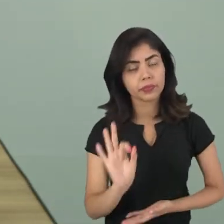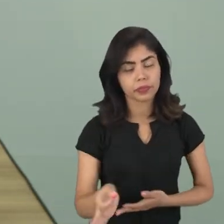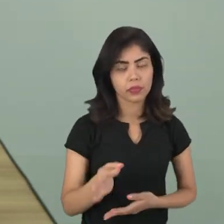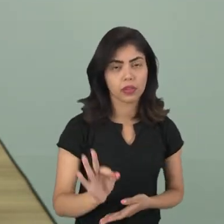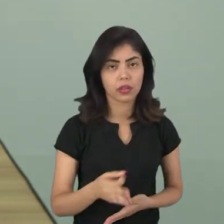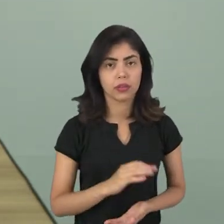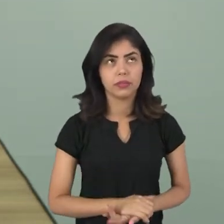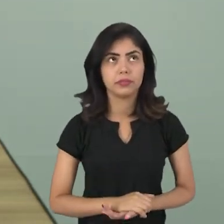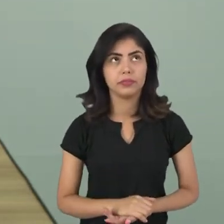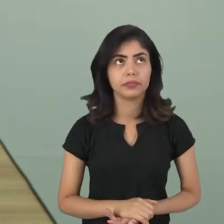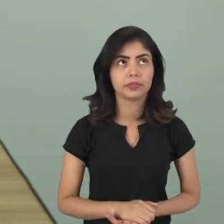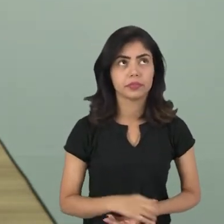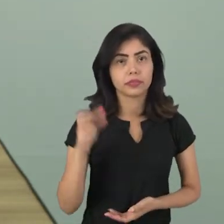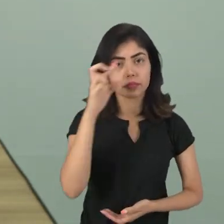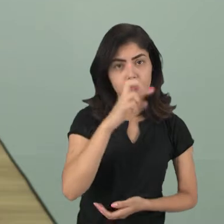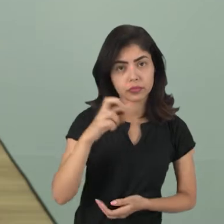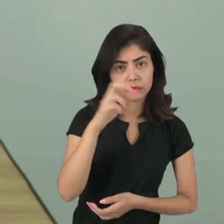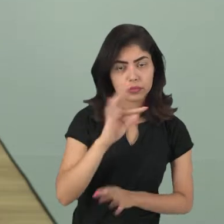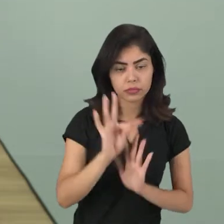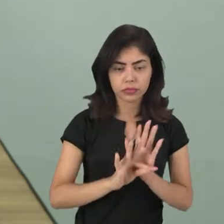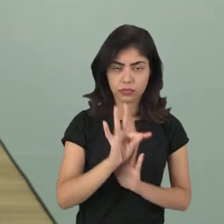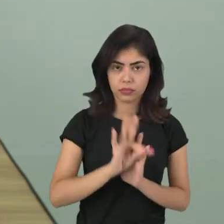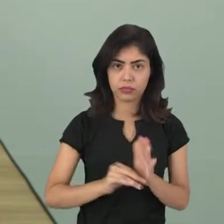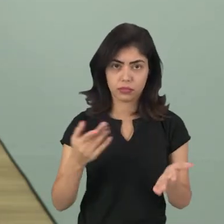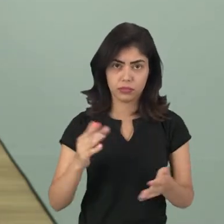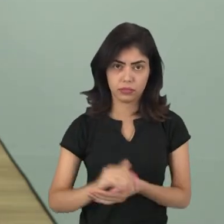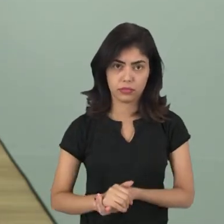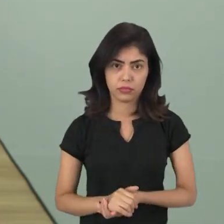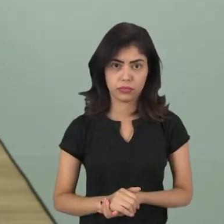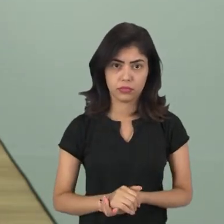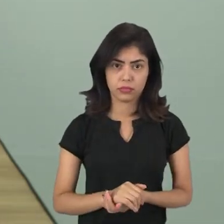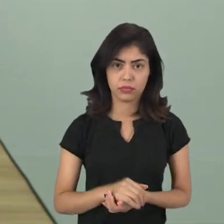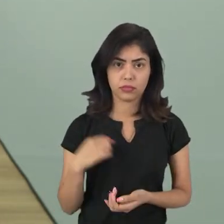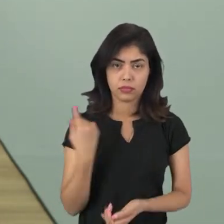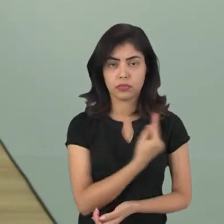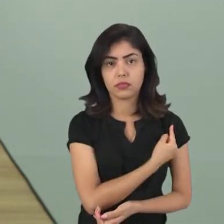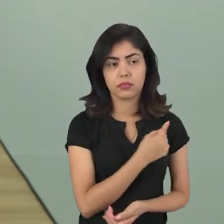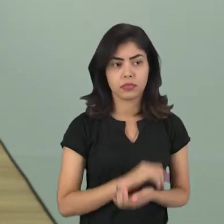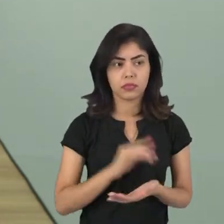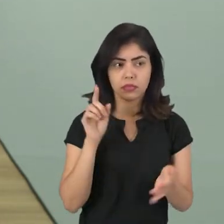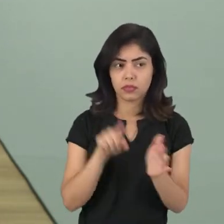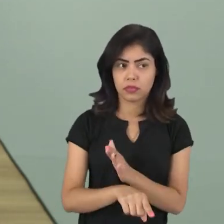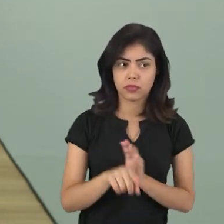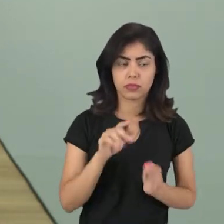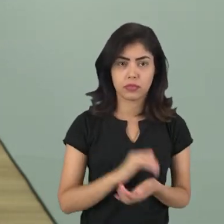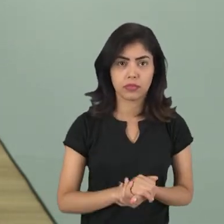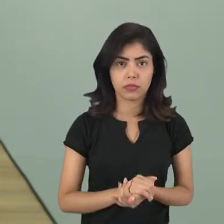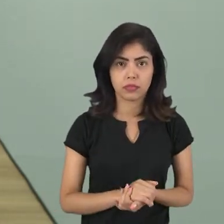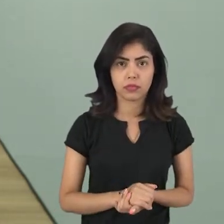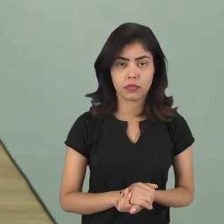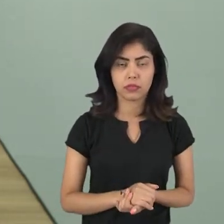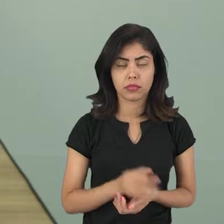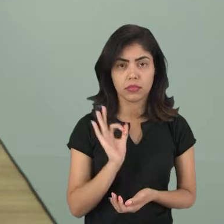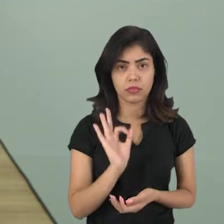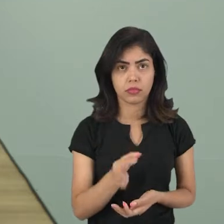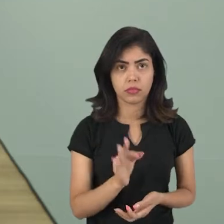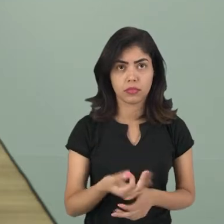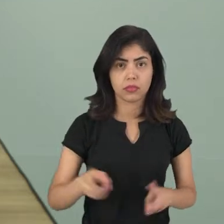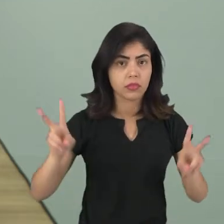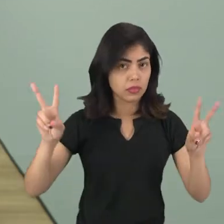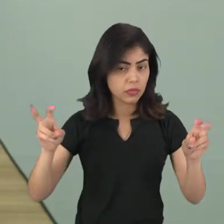Agora, analisando o texto, vamos aqui para a nossa questão, para as nossas alternativas. O